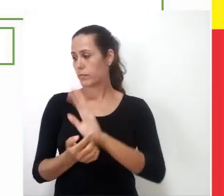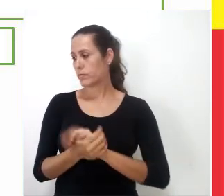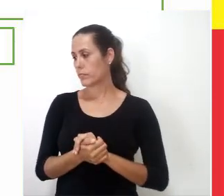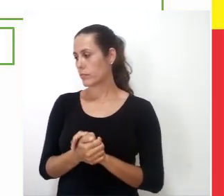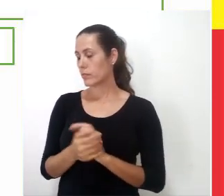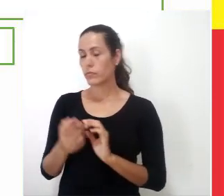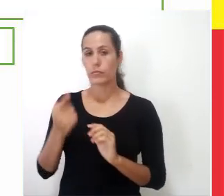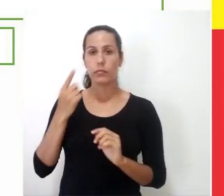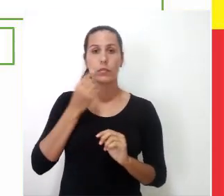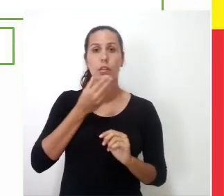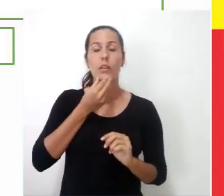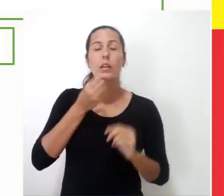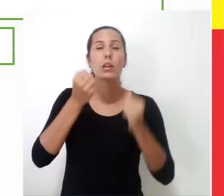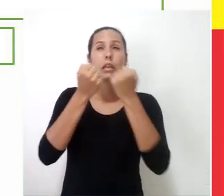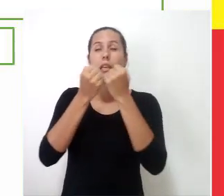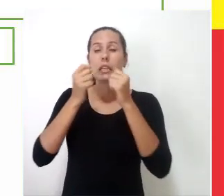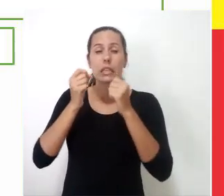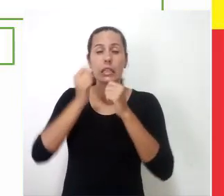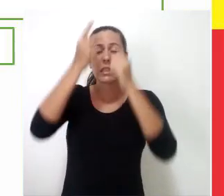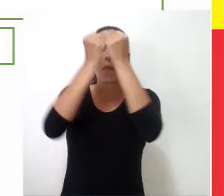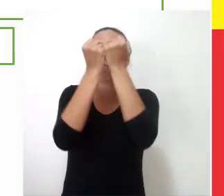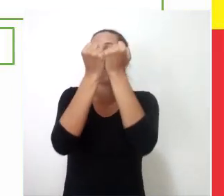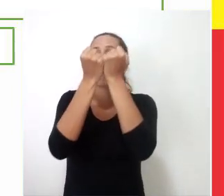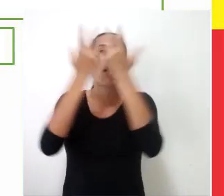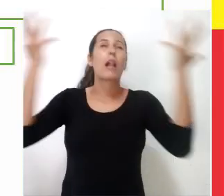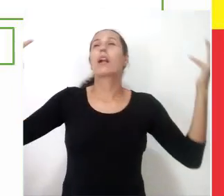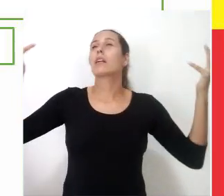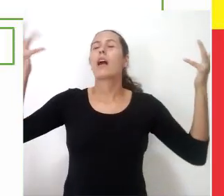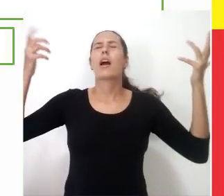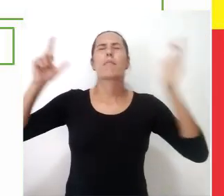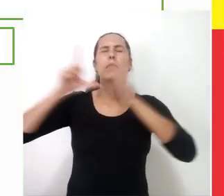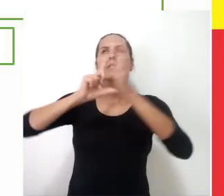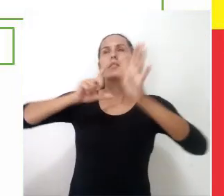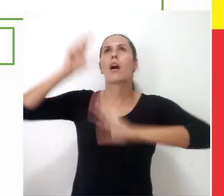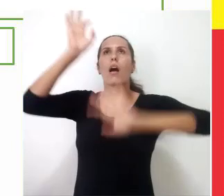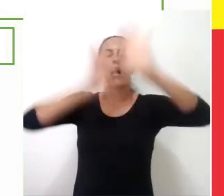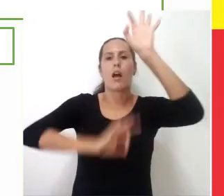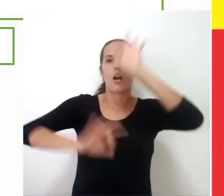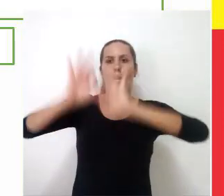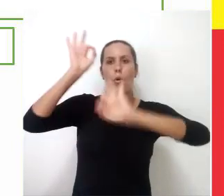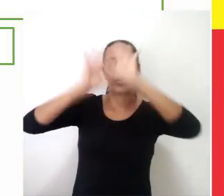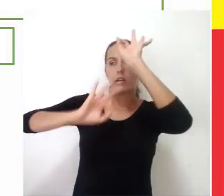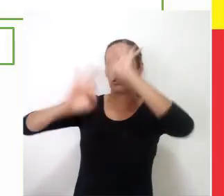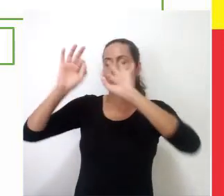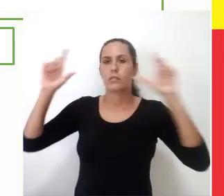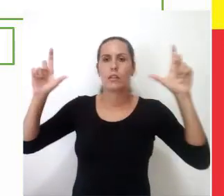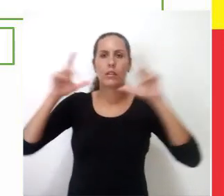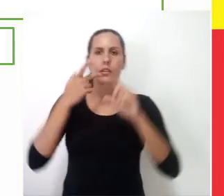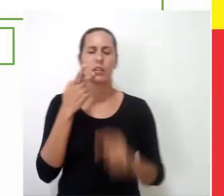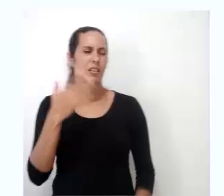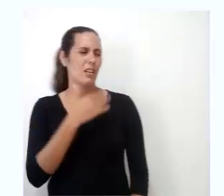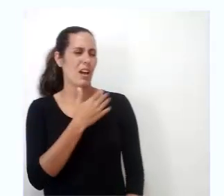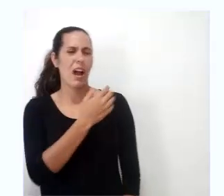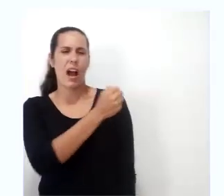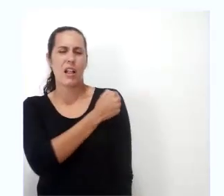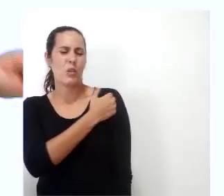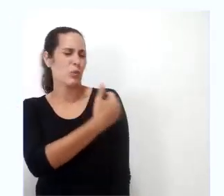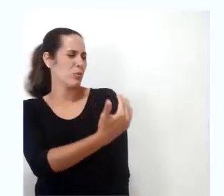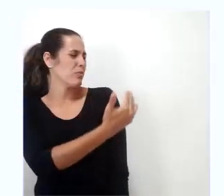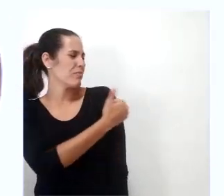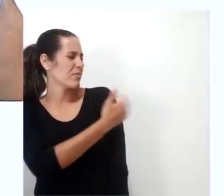que o indivíduo tem tantas ideias, é preciso organizar as ideias. Muitos estudantes chegam a mim e dizem: